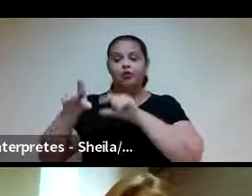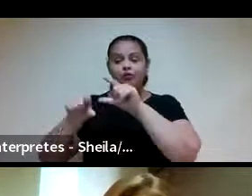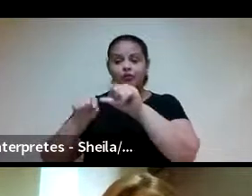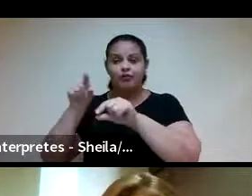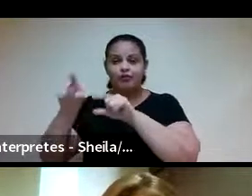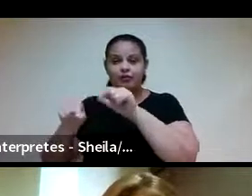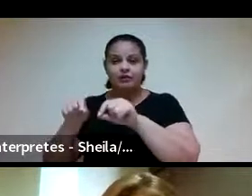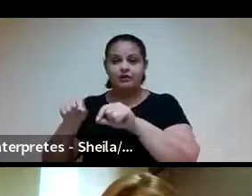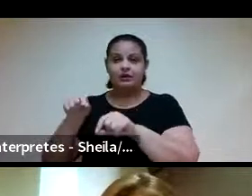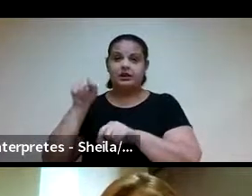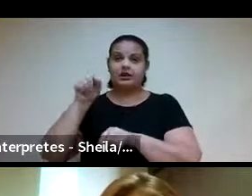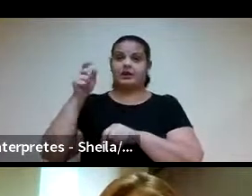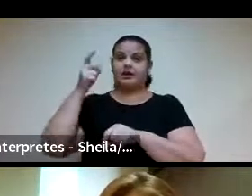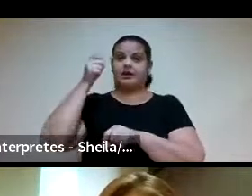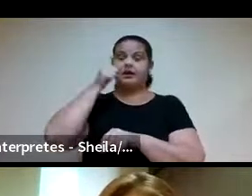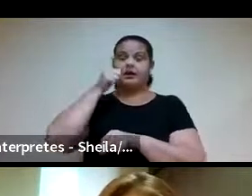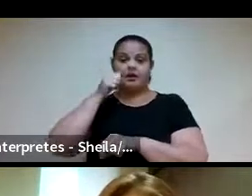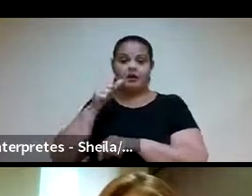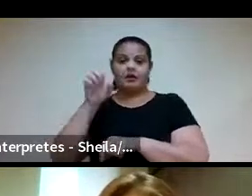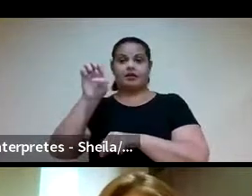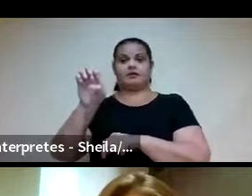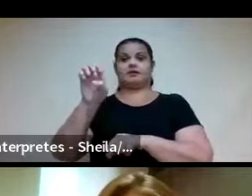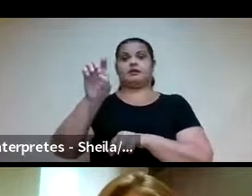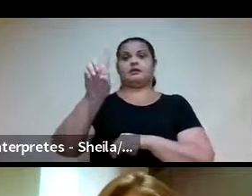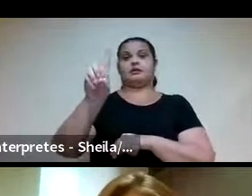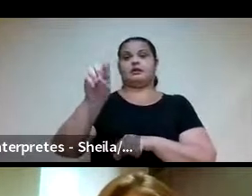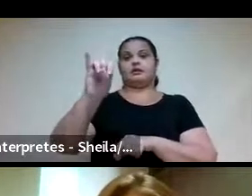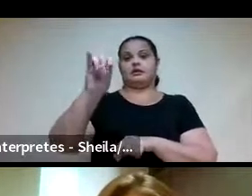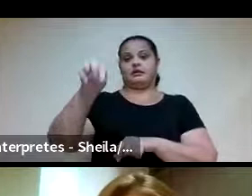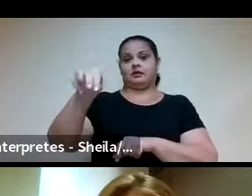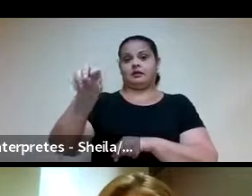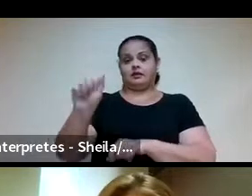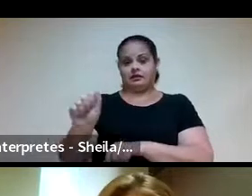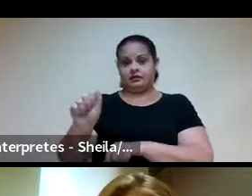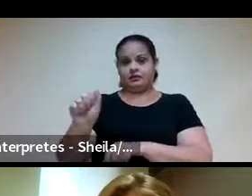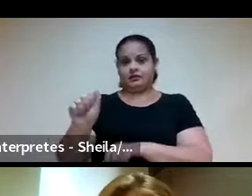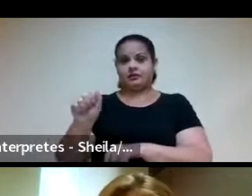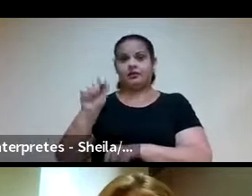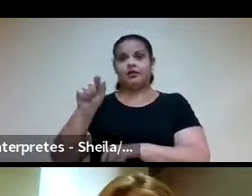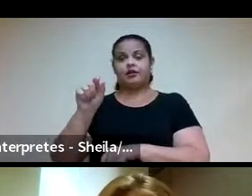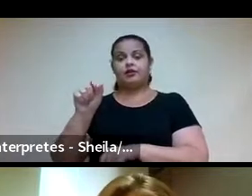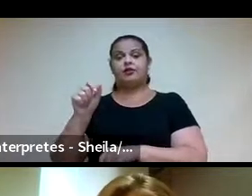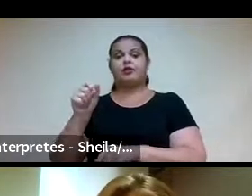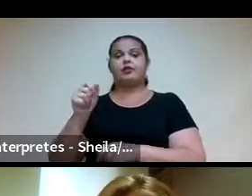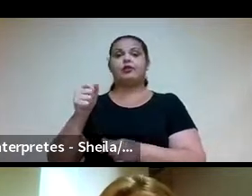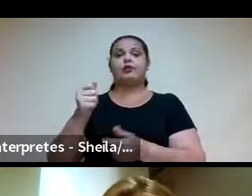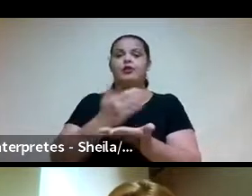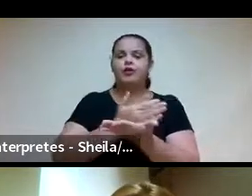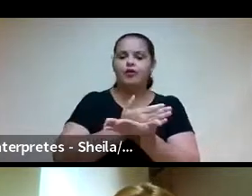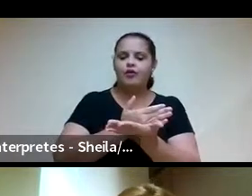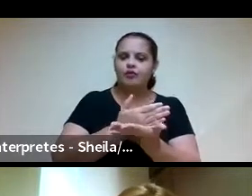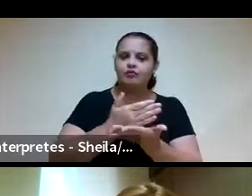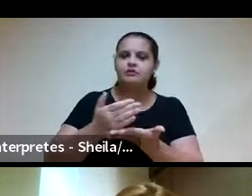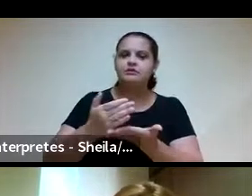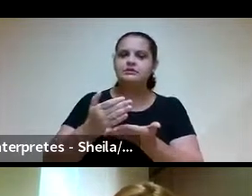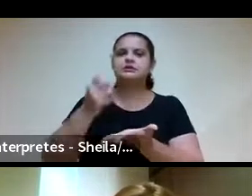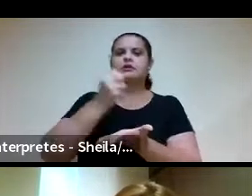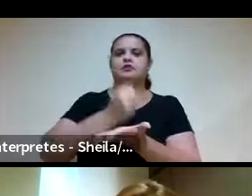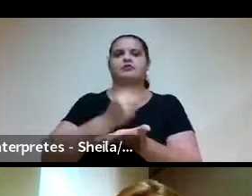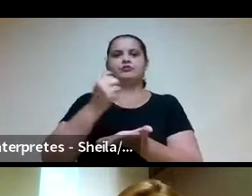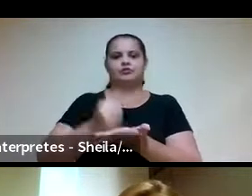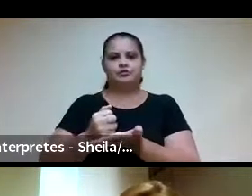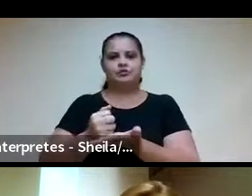a senhora Edna ela foi arrolada tanto na petição inicial quanto na contestação. Então,